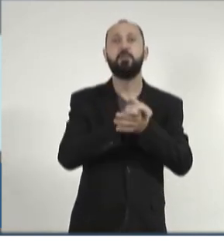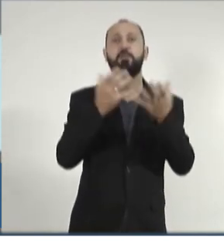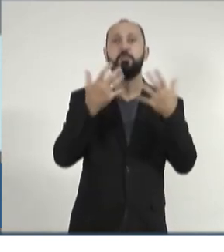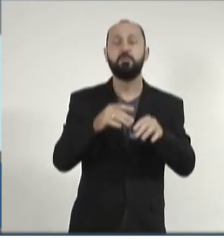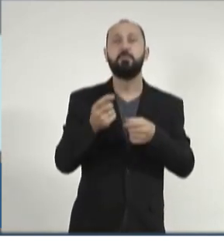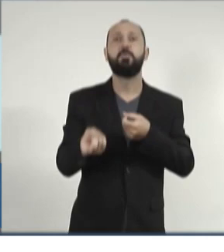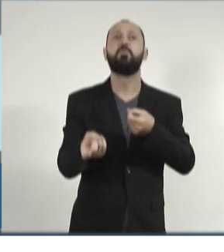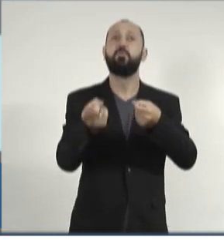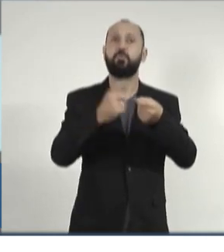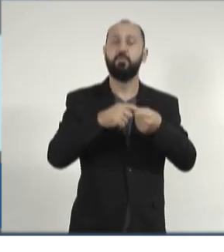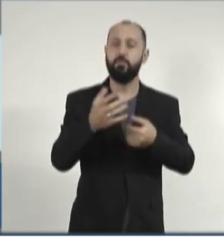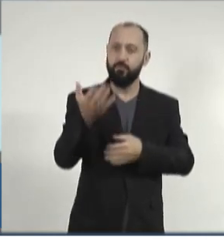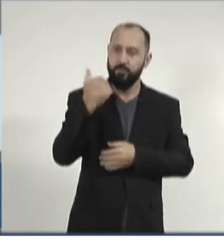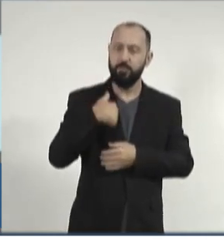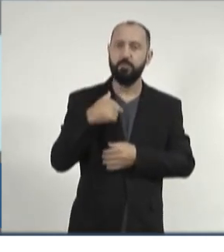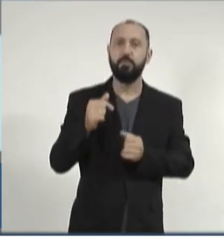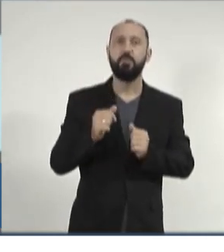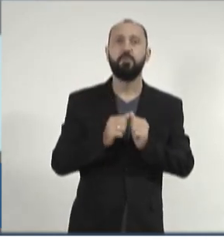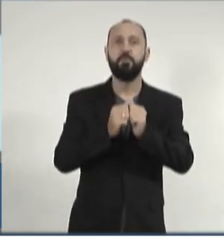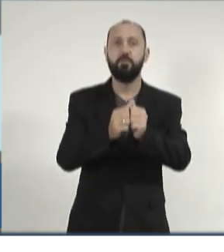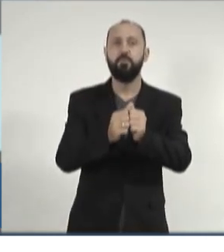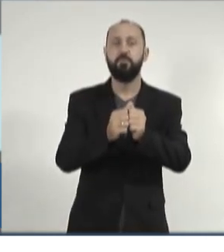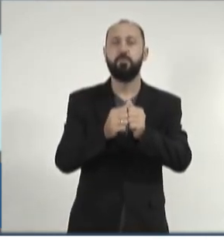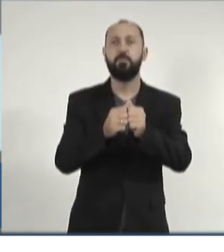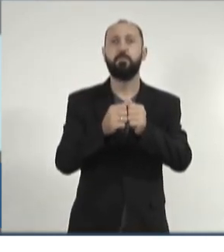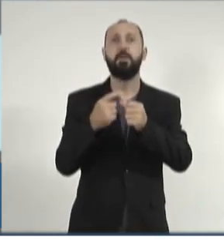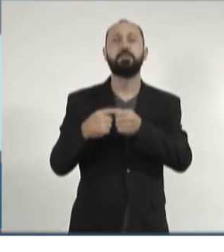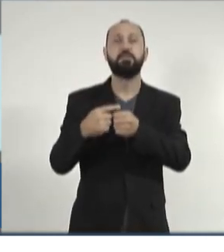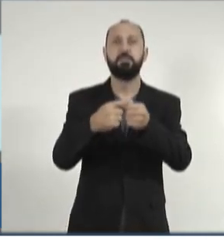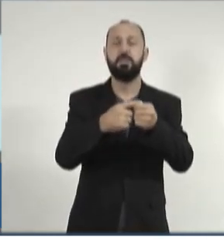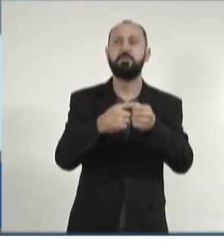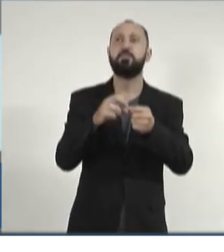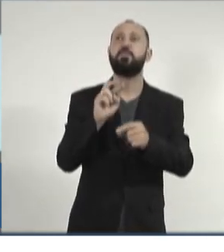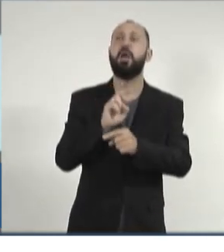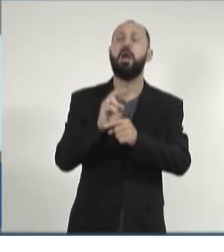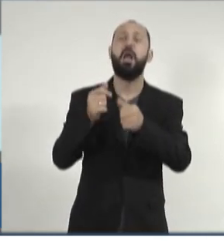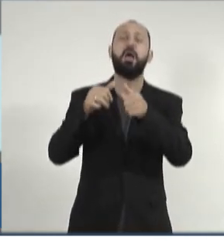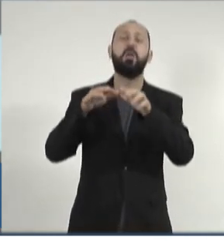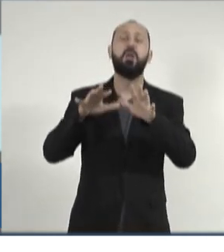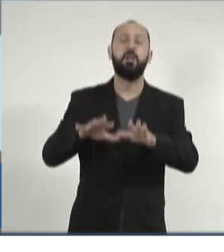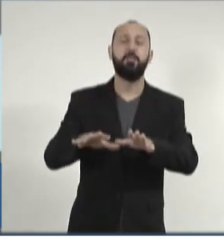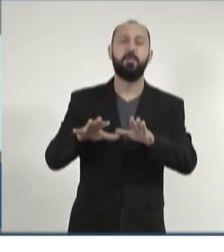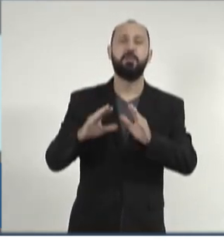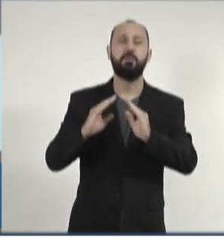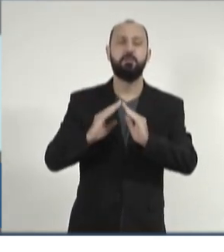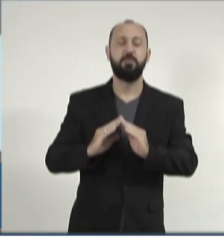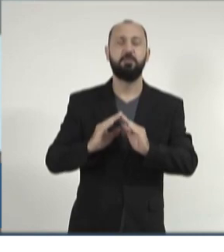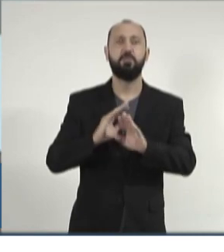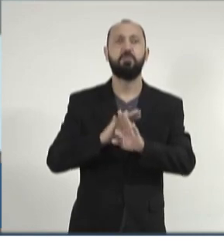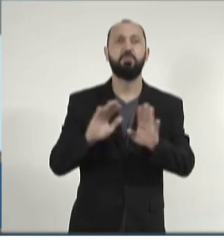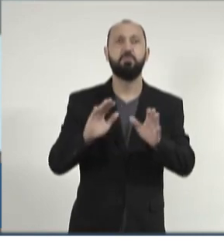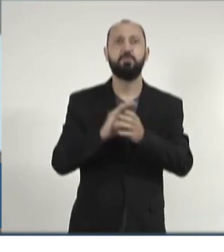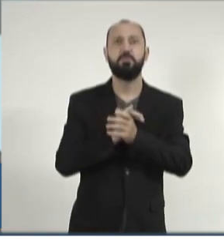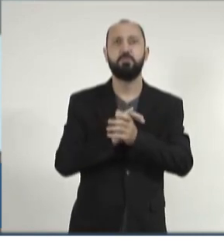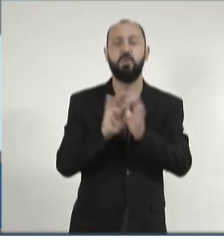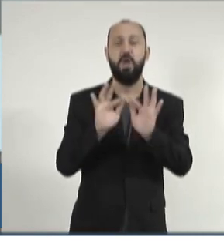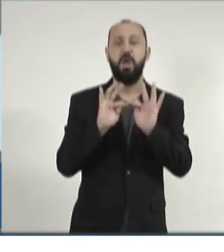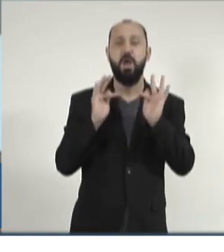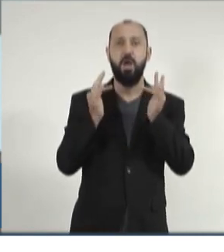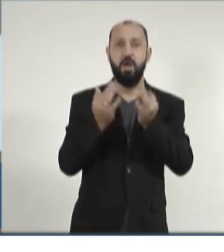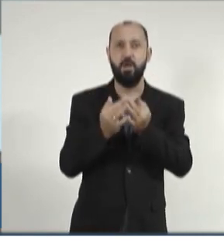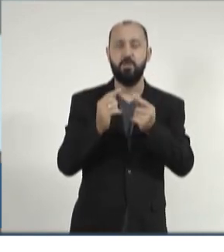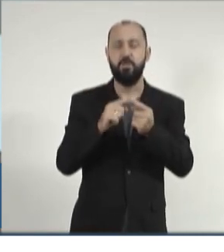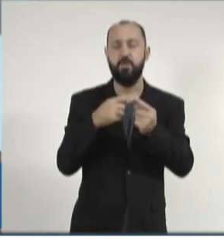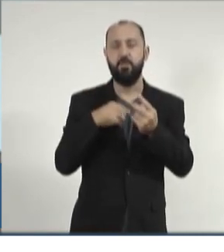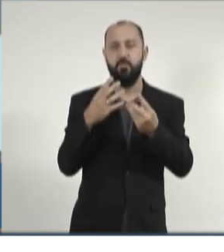marido mandou de volta. Vem para cá. E levou ela para a cidade natal deles. E ali eles ficaram só a família, ele